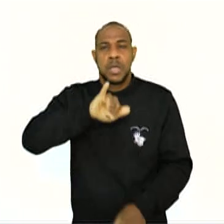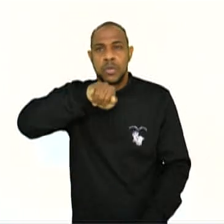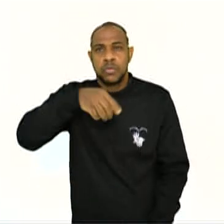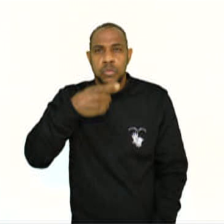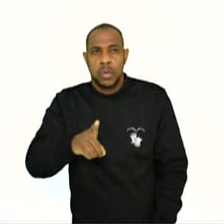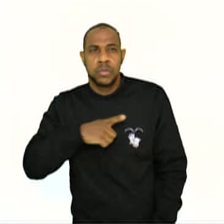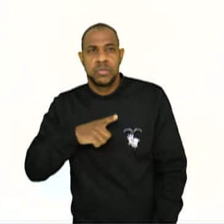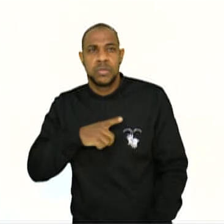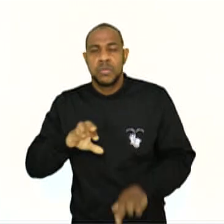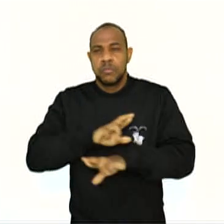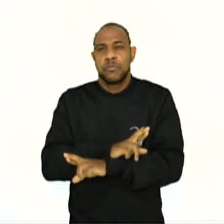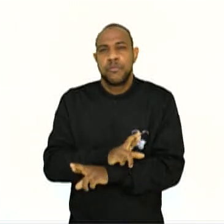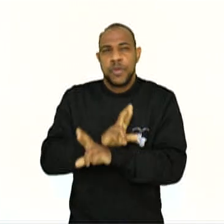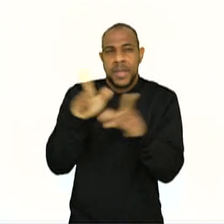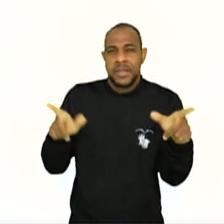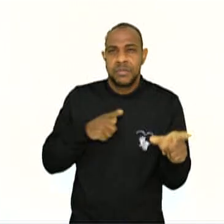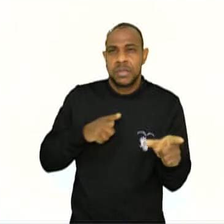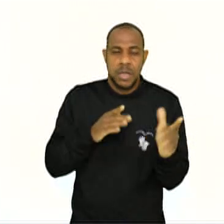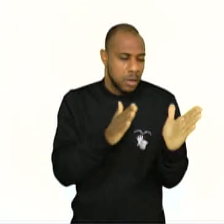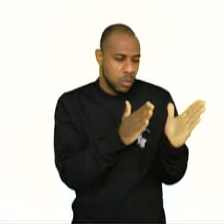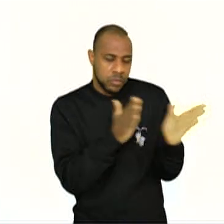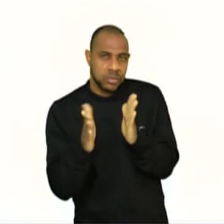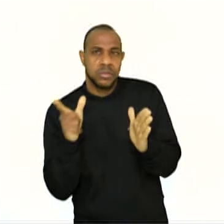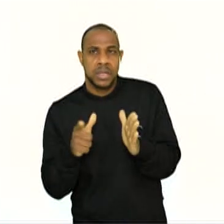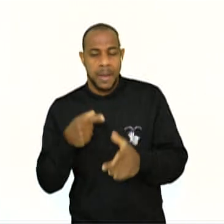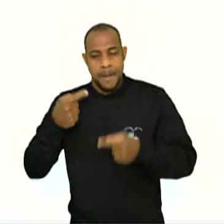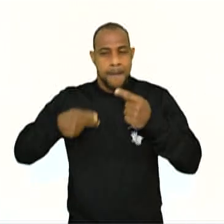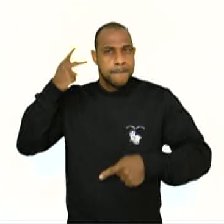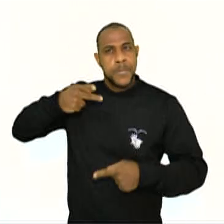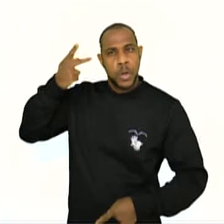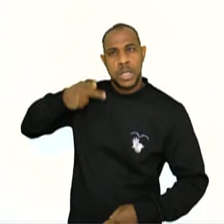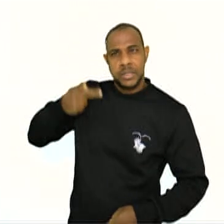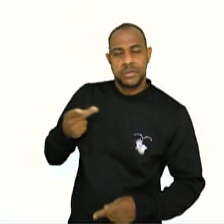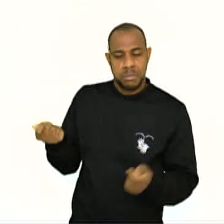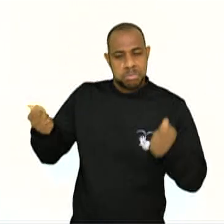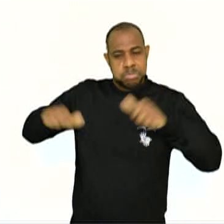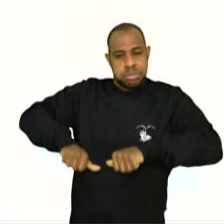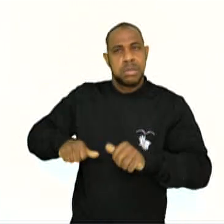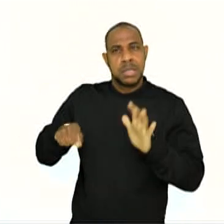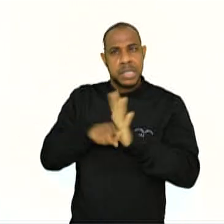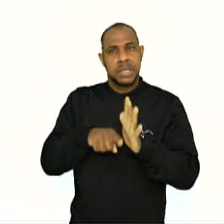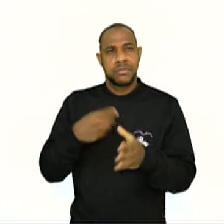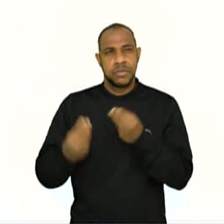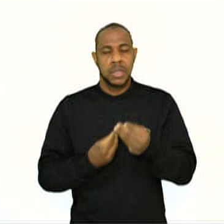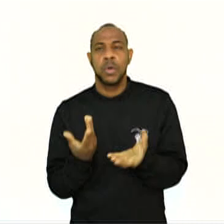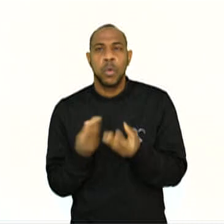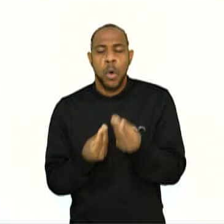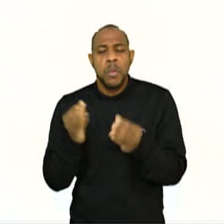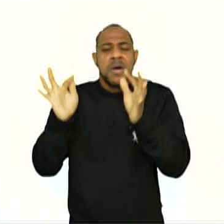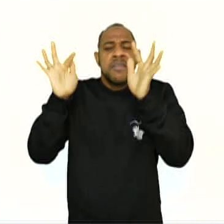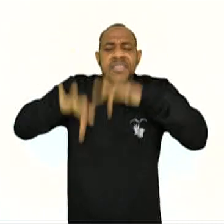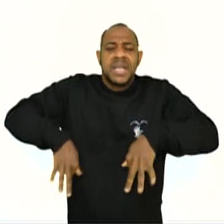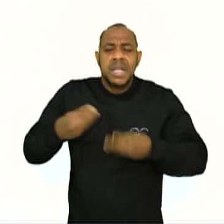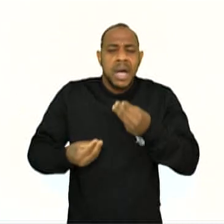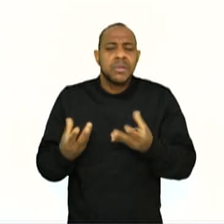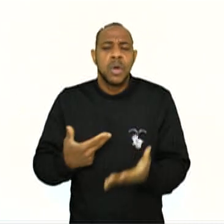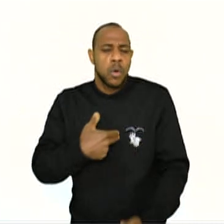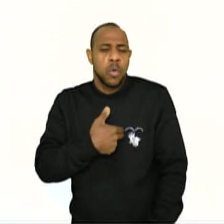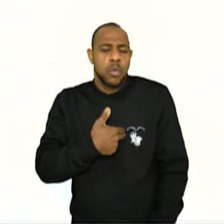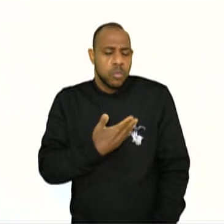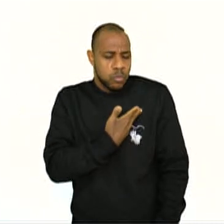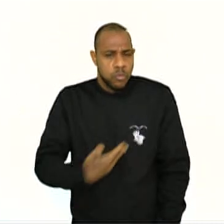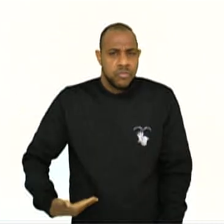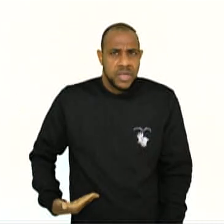trágicos, com consequências políticas e sociais negativas. Como terminaram os governos de Vargas